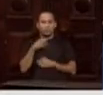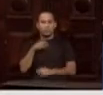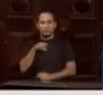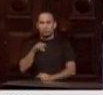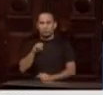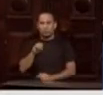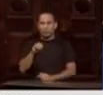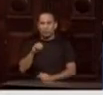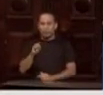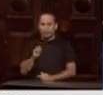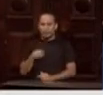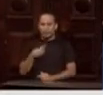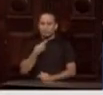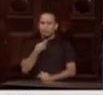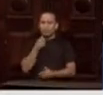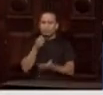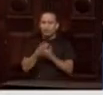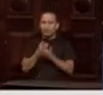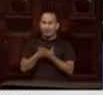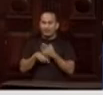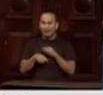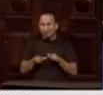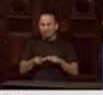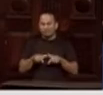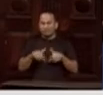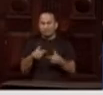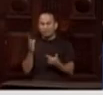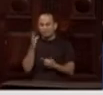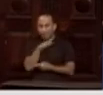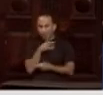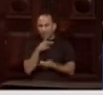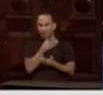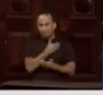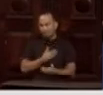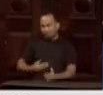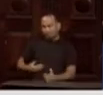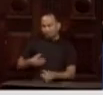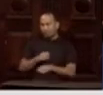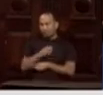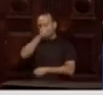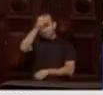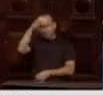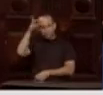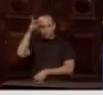não pode pagar o pato pela má gestão da Prefeitura do Rio de Janeiro,